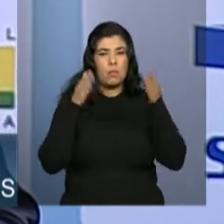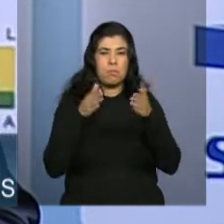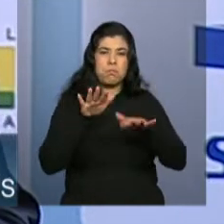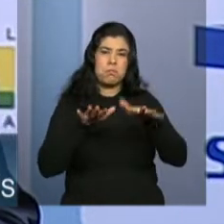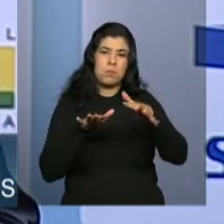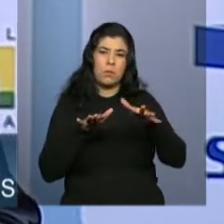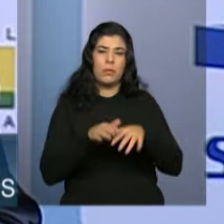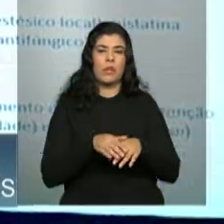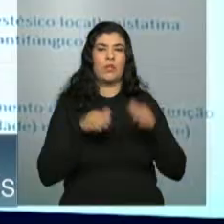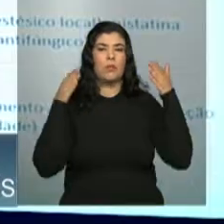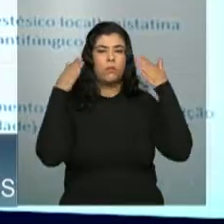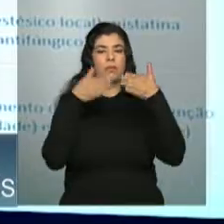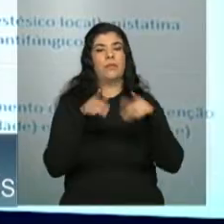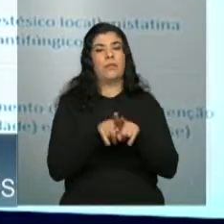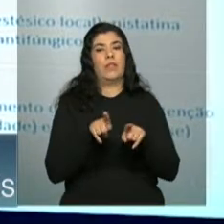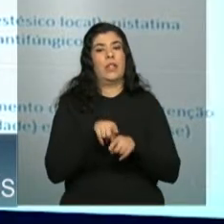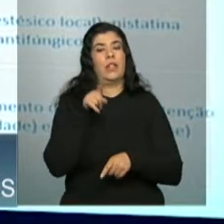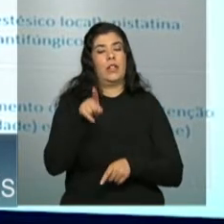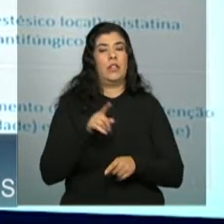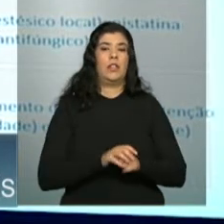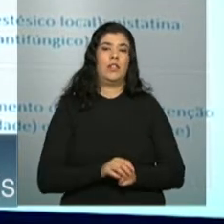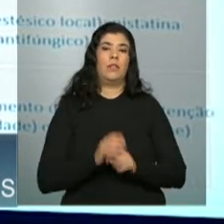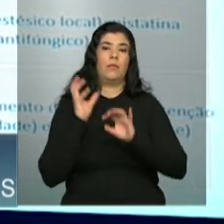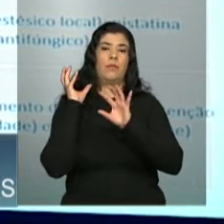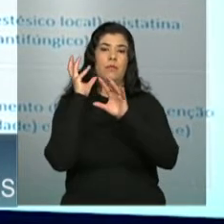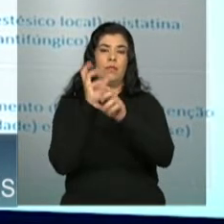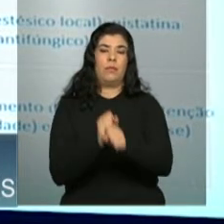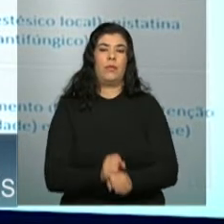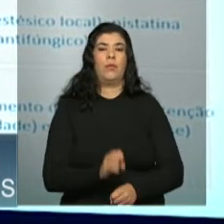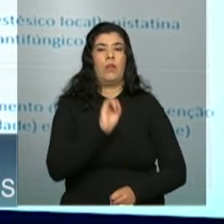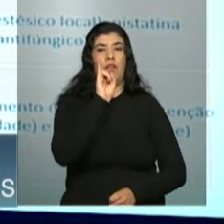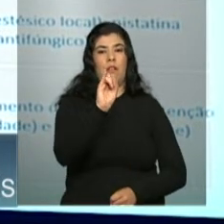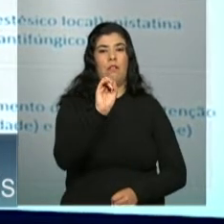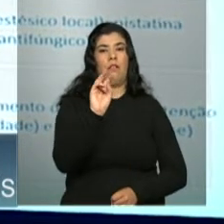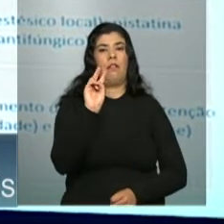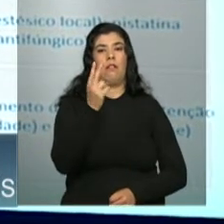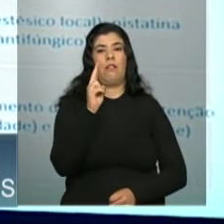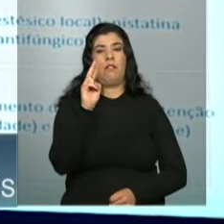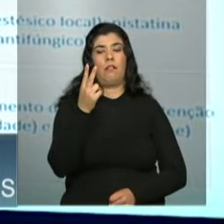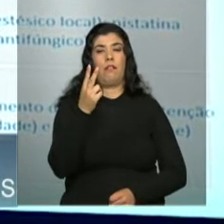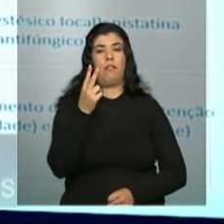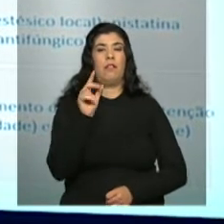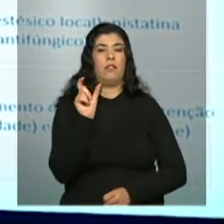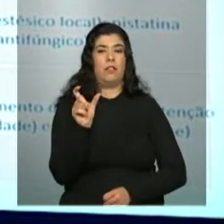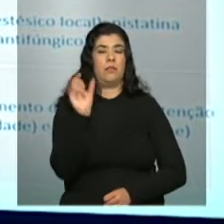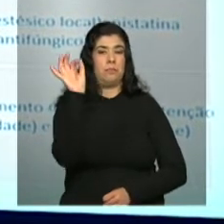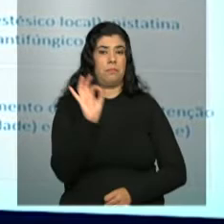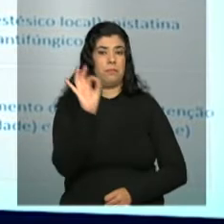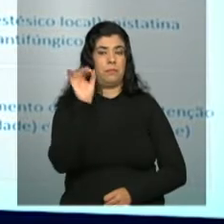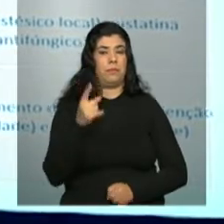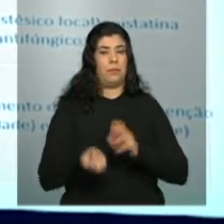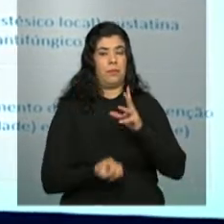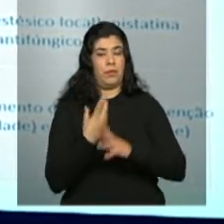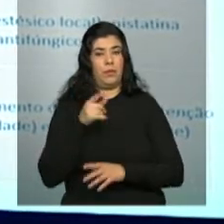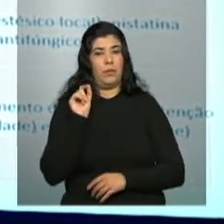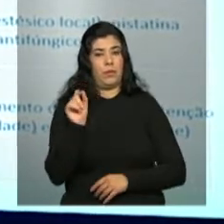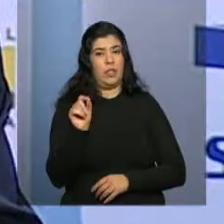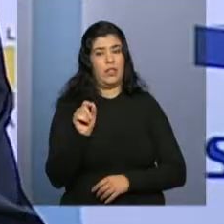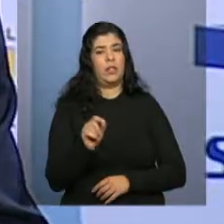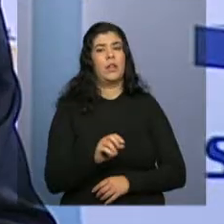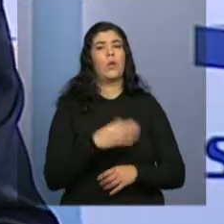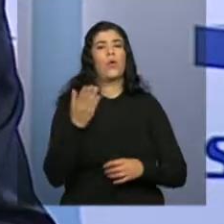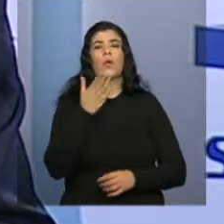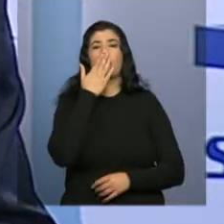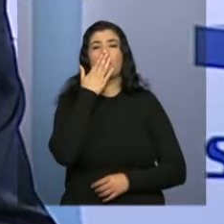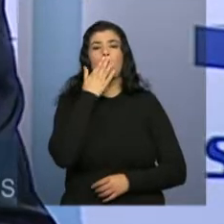fórmula complicada que o i h produz E aí você caracteriza-se aquele medicamento só no nível